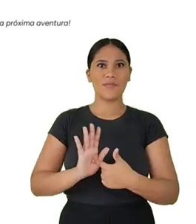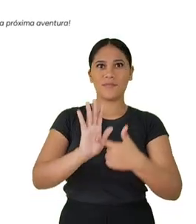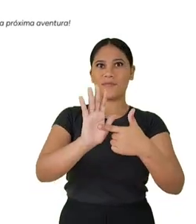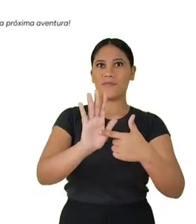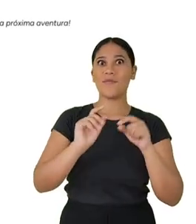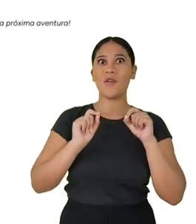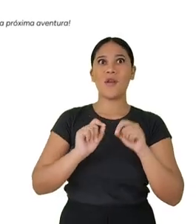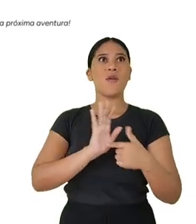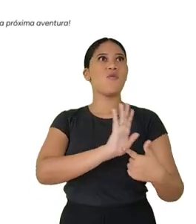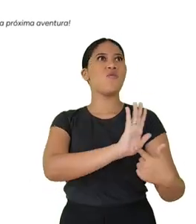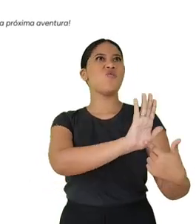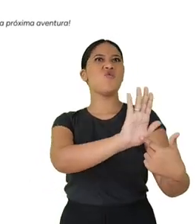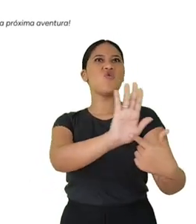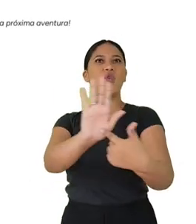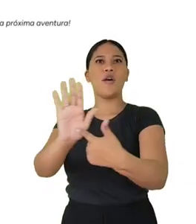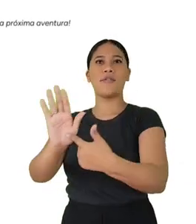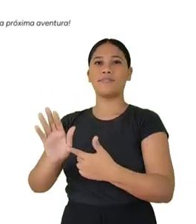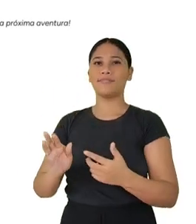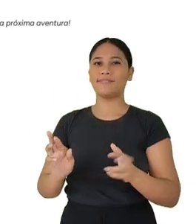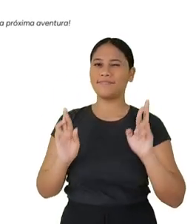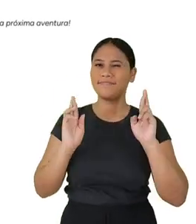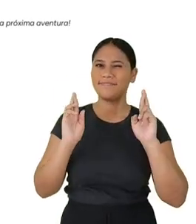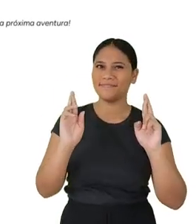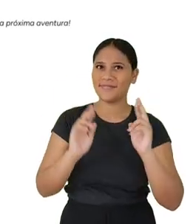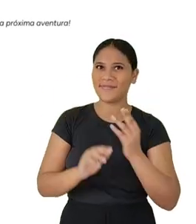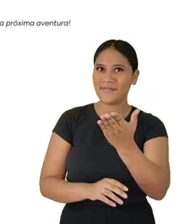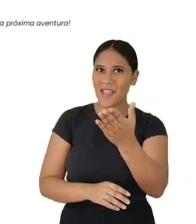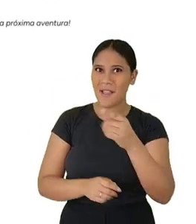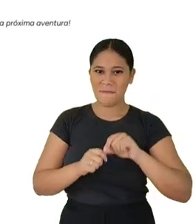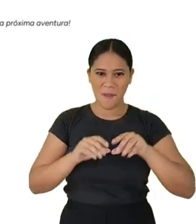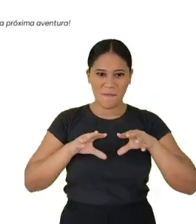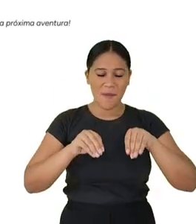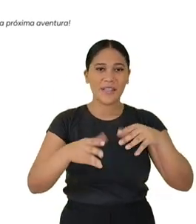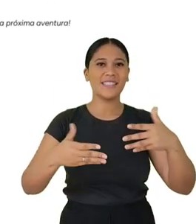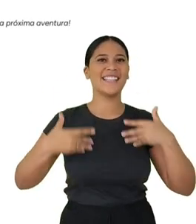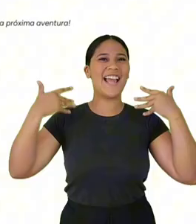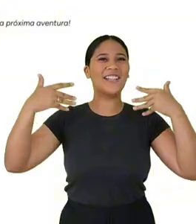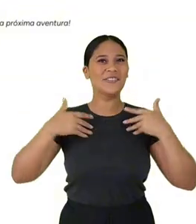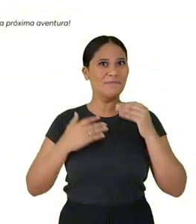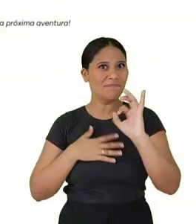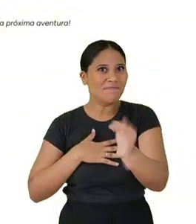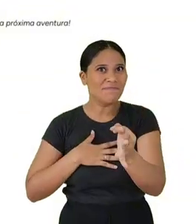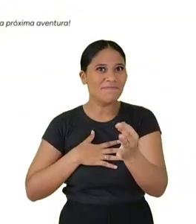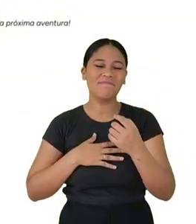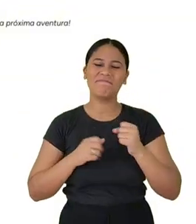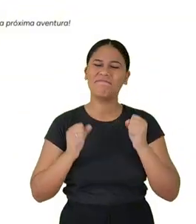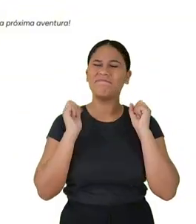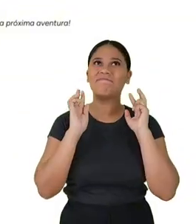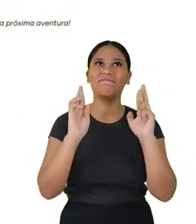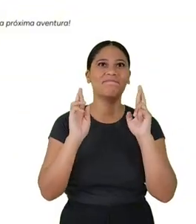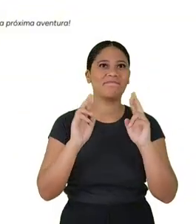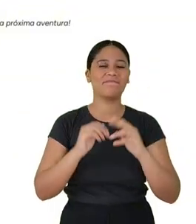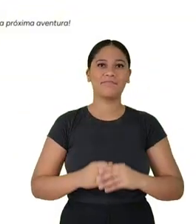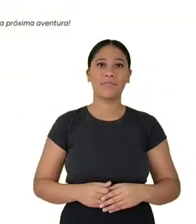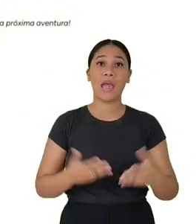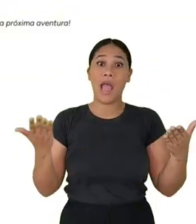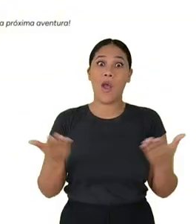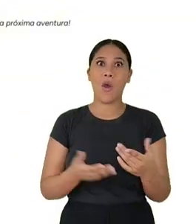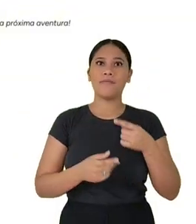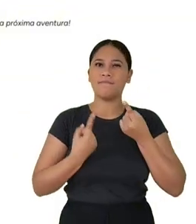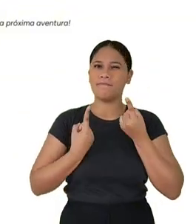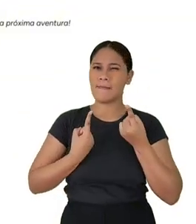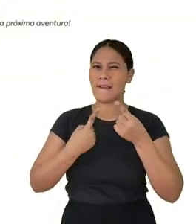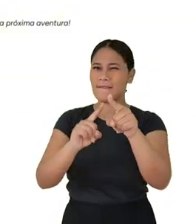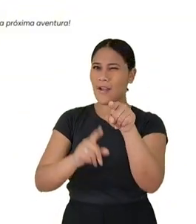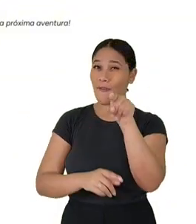ao mundo? Esperamos que fazer essas atividades tenha sido um momento divertido e prazeroso. Mas